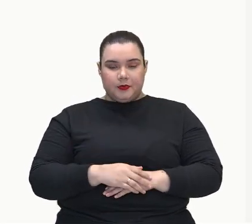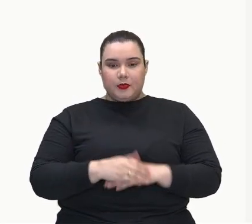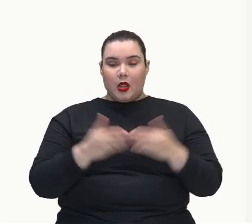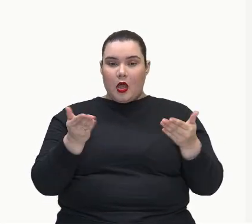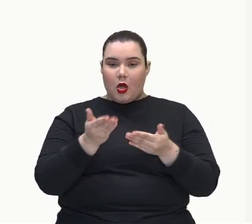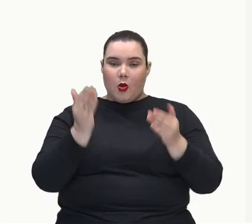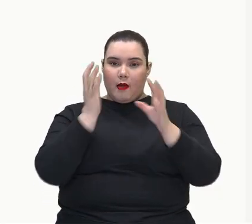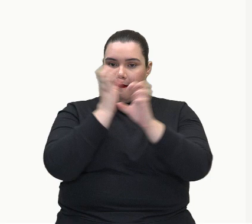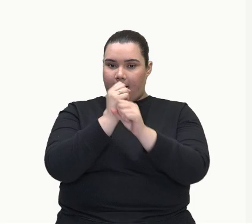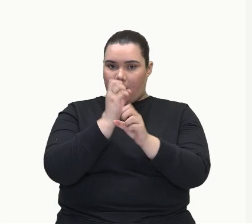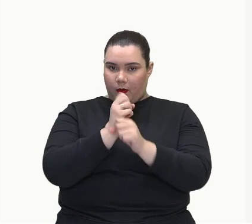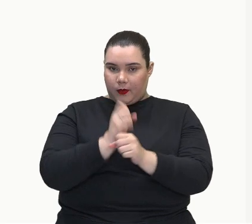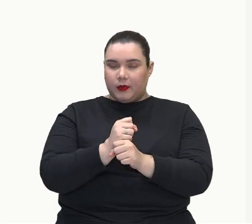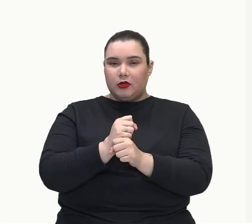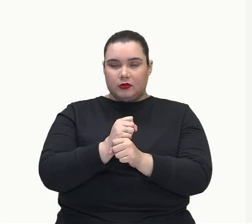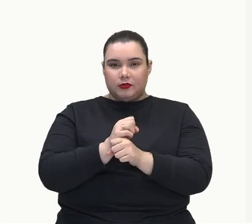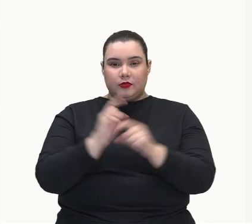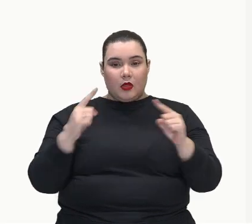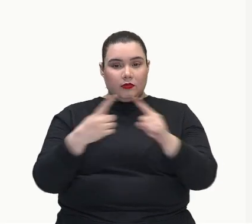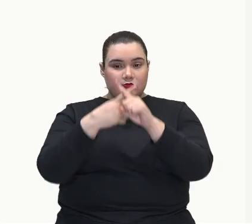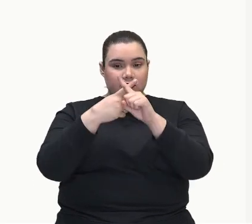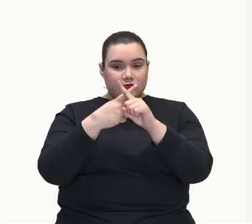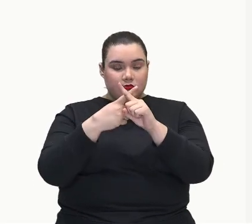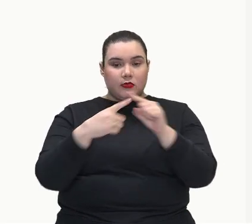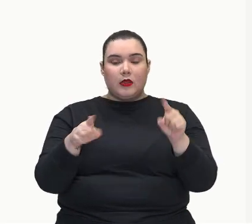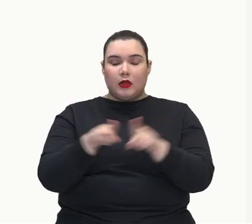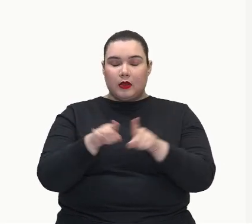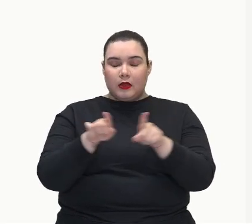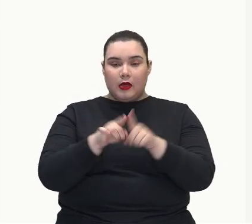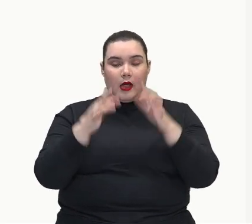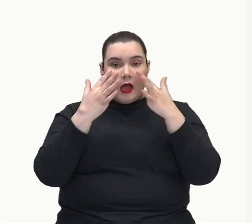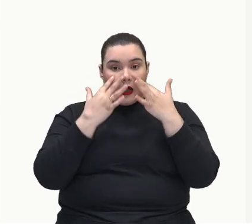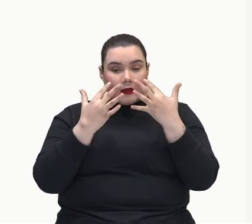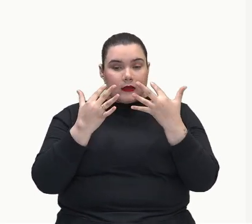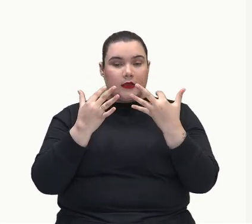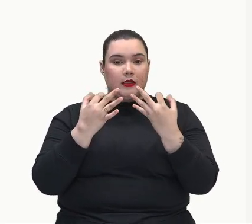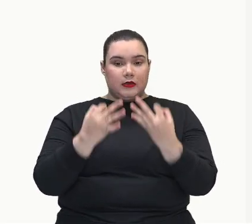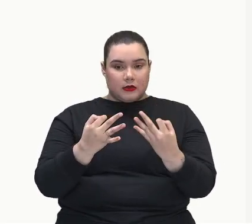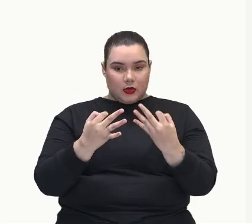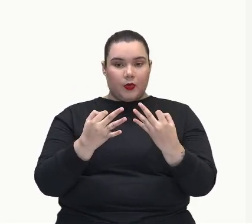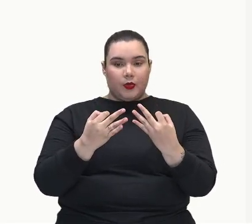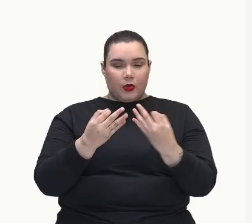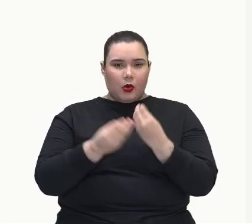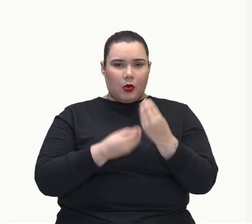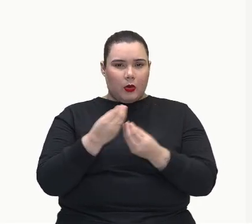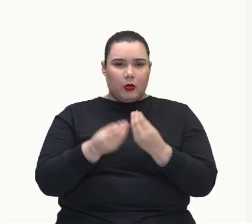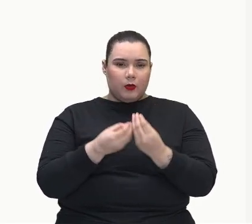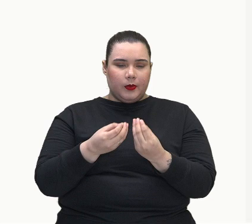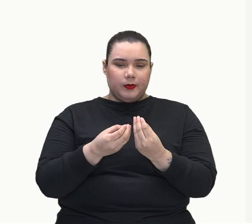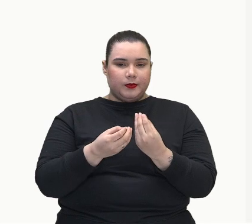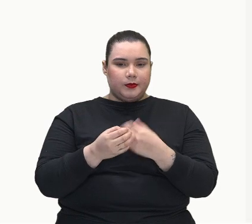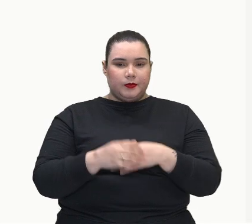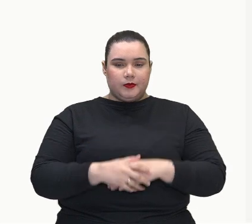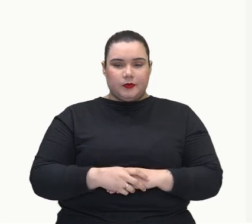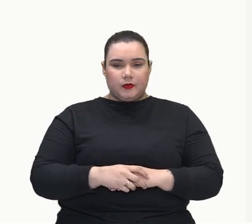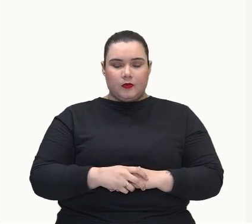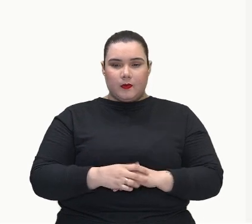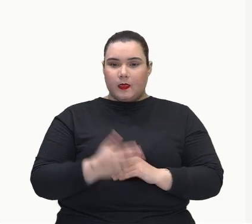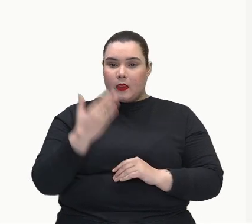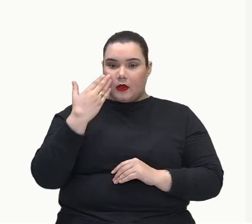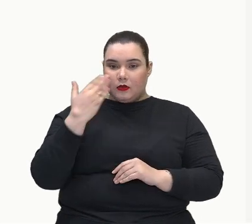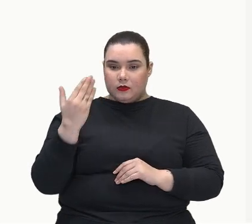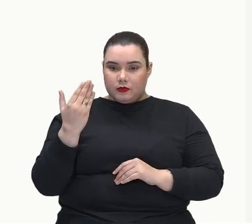agora a gente vai multiplicar. E aí a gente também tem que ter muita atenção na hora dessa multiplicação. Vamos deixar